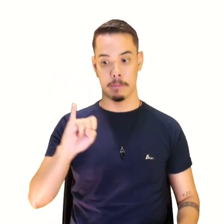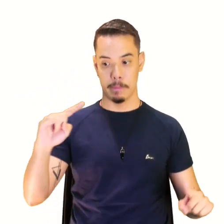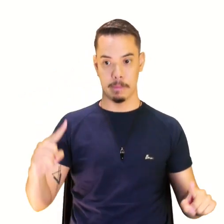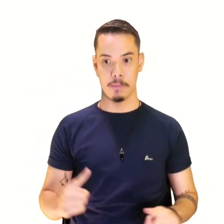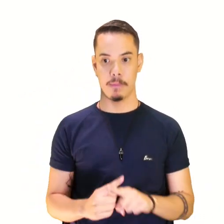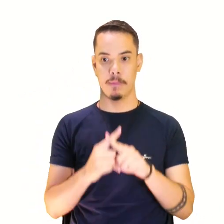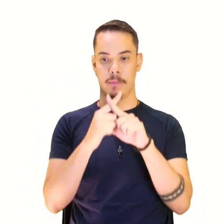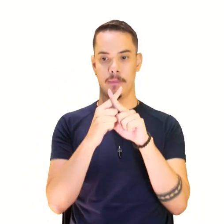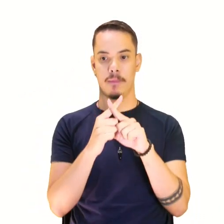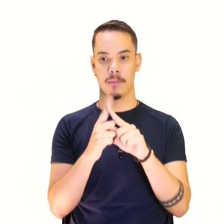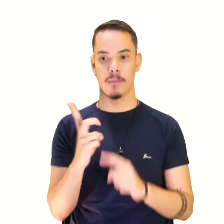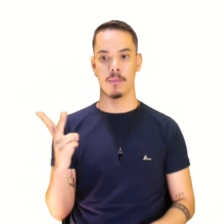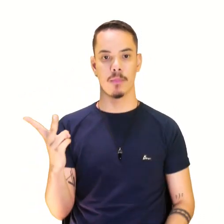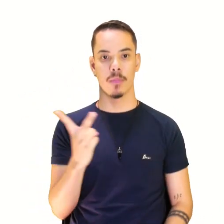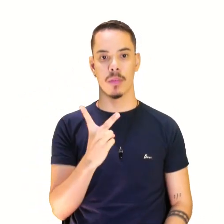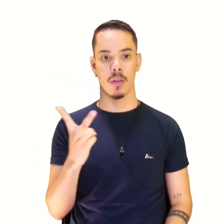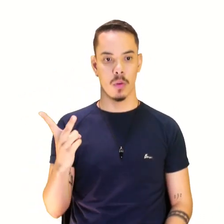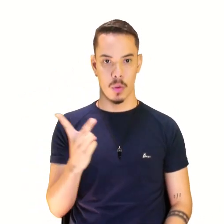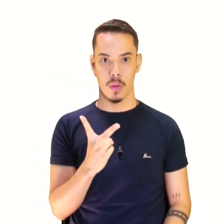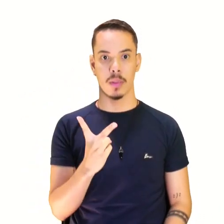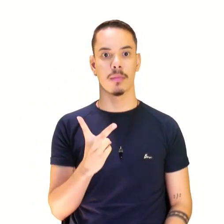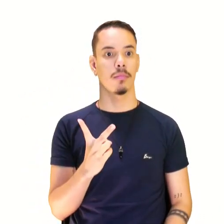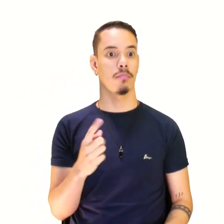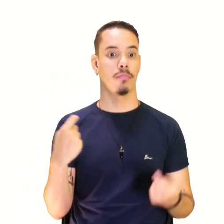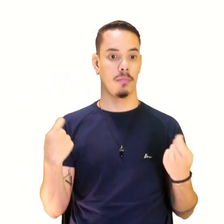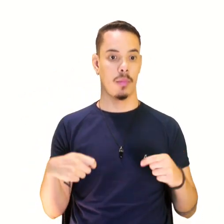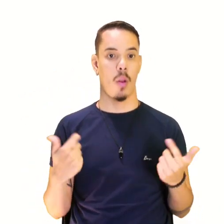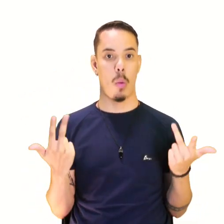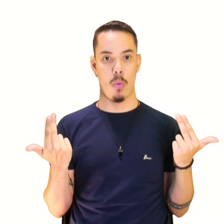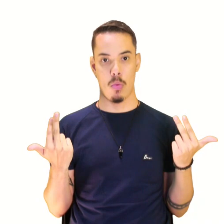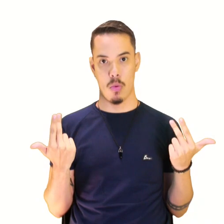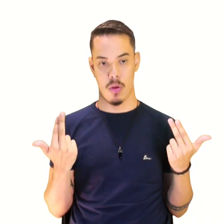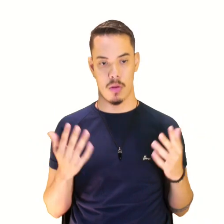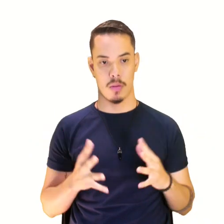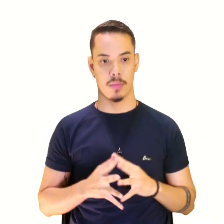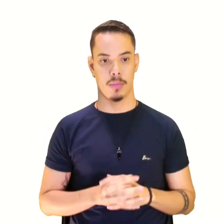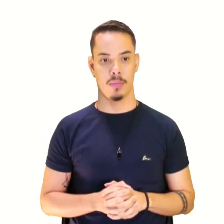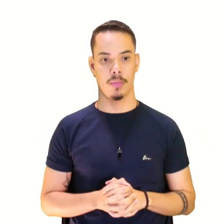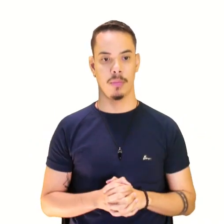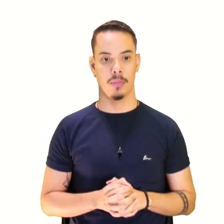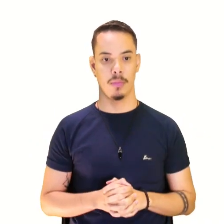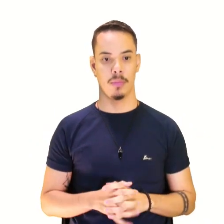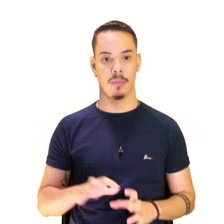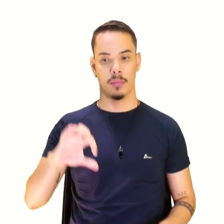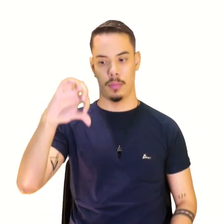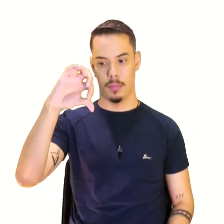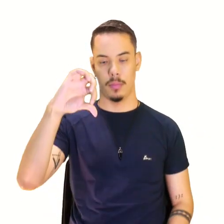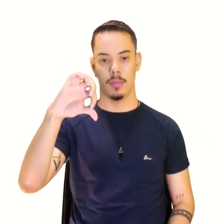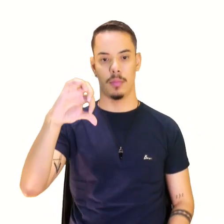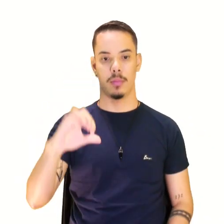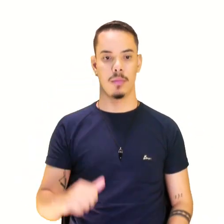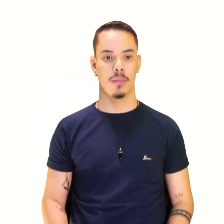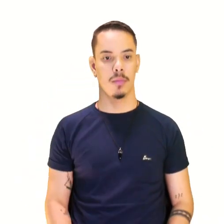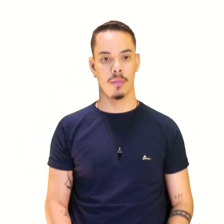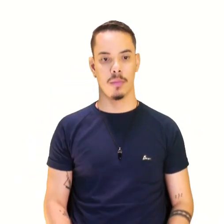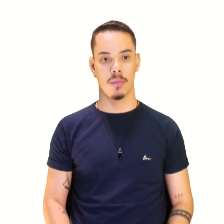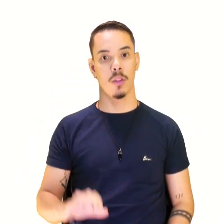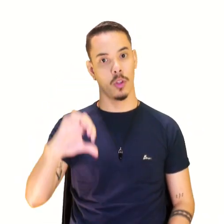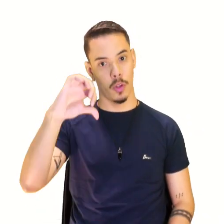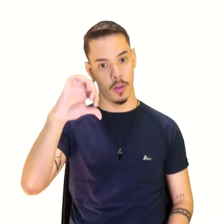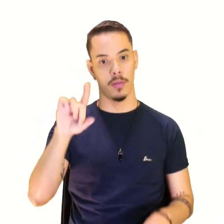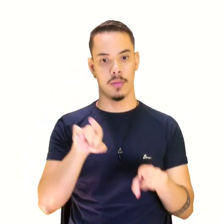deles de maneira cruzada, tem que dar igual, né? Isso. 3 vezes 3, 9. 9 vezes